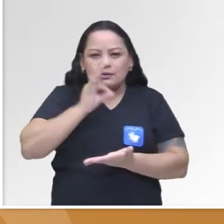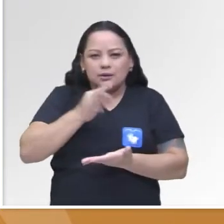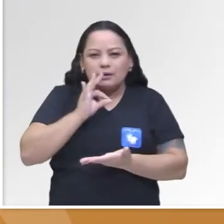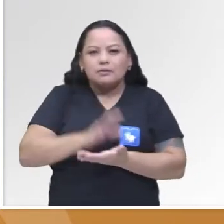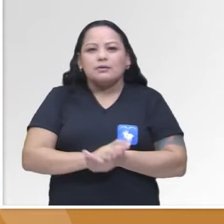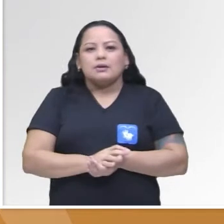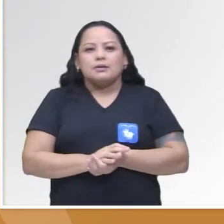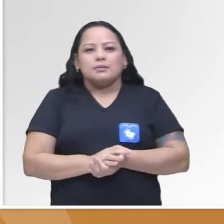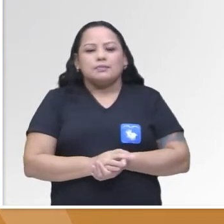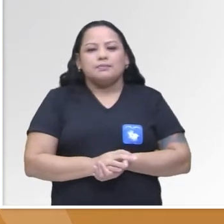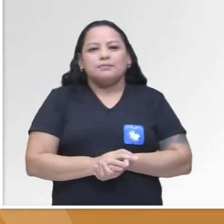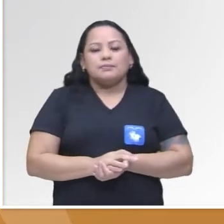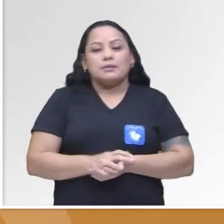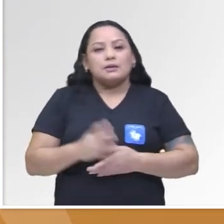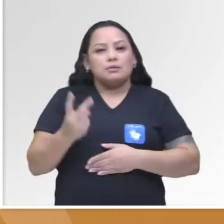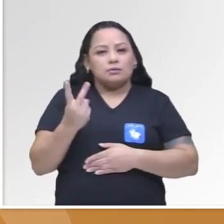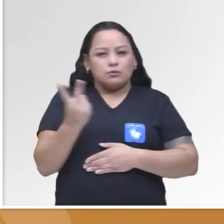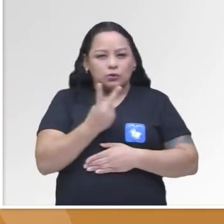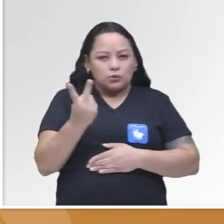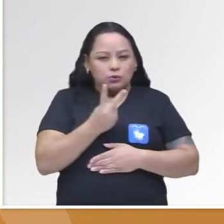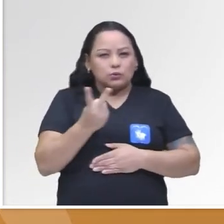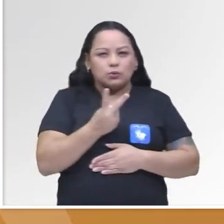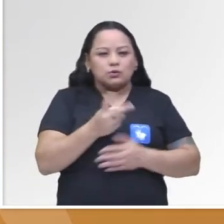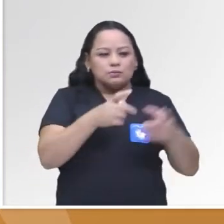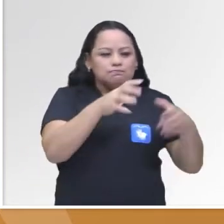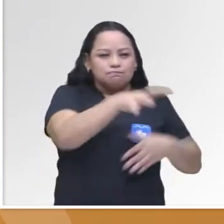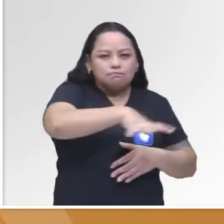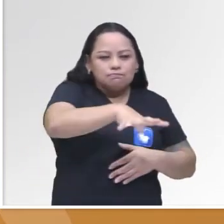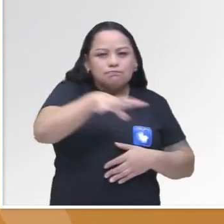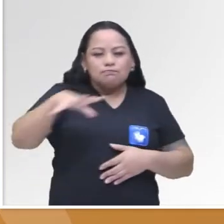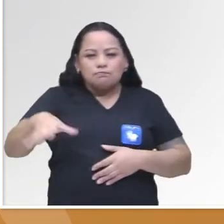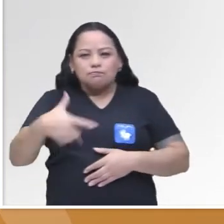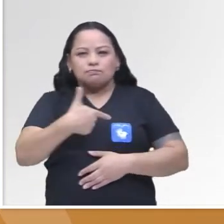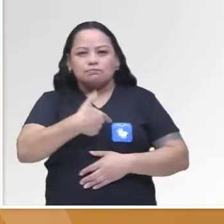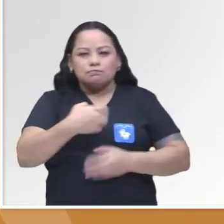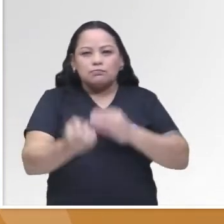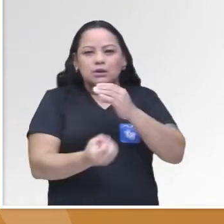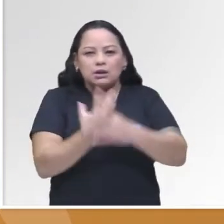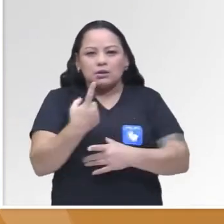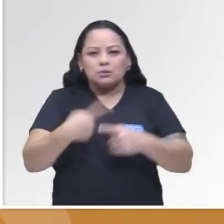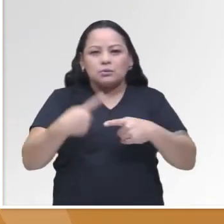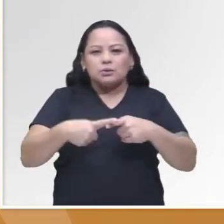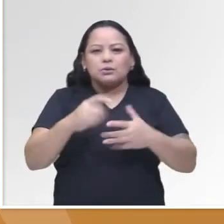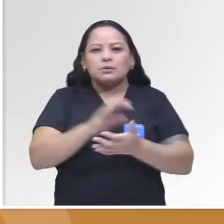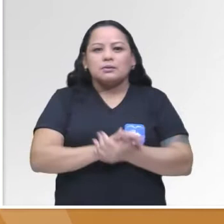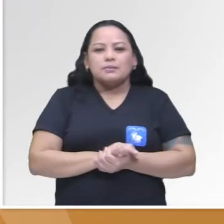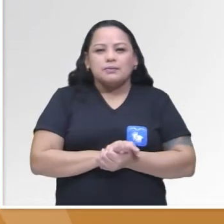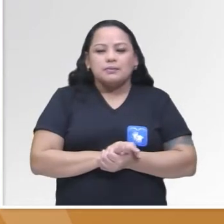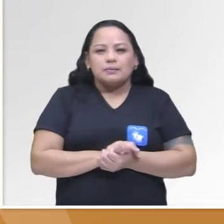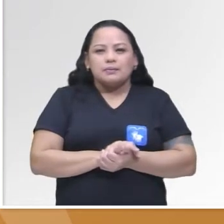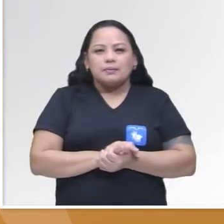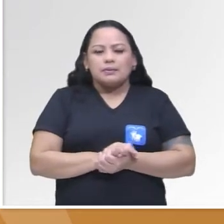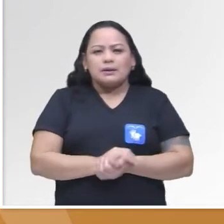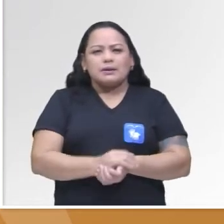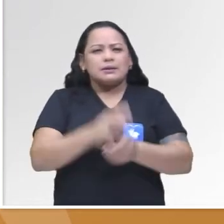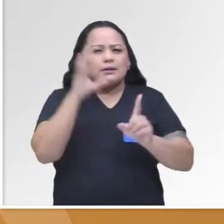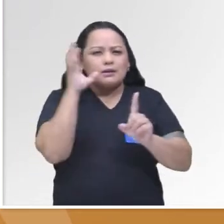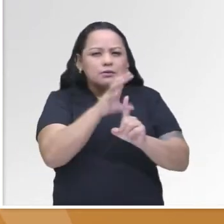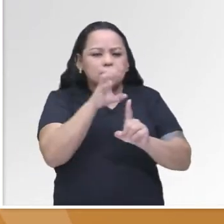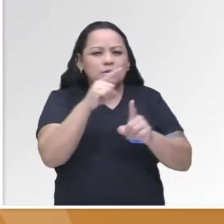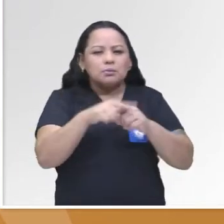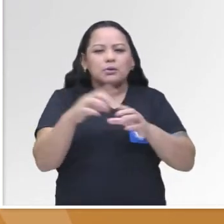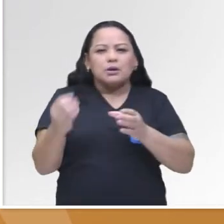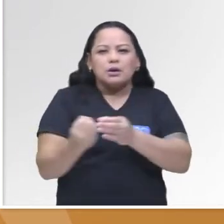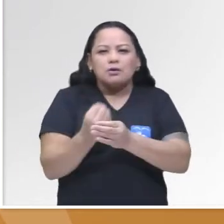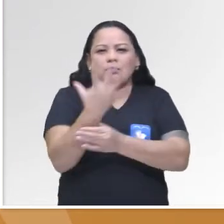do Cacau foram dois órgãos criados por Vargas por conta da influência dos cafeicultores, que pressionaram para a fundação de